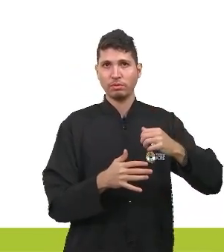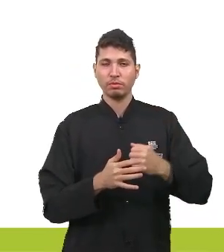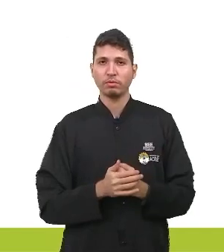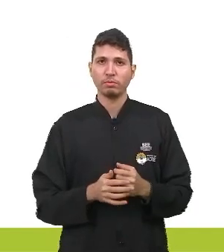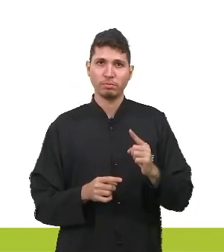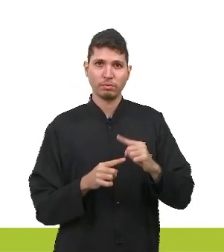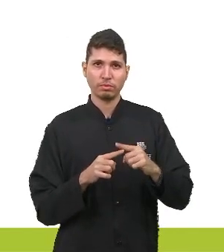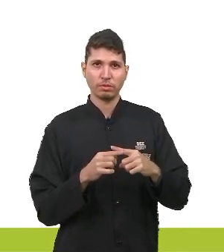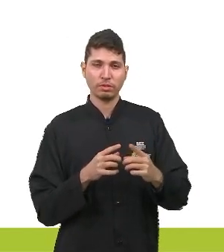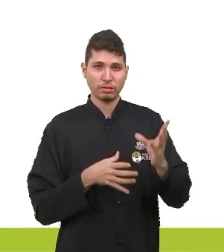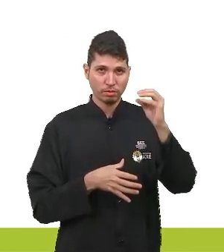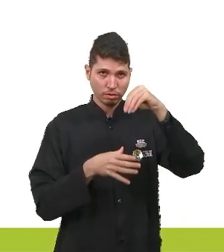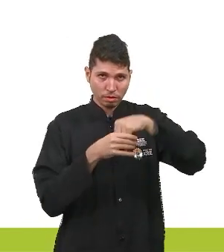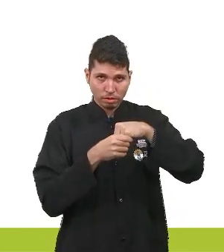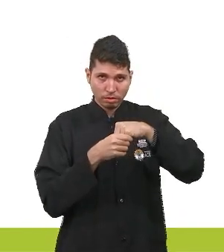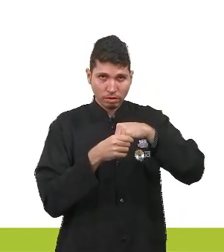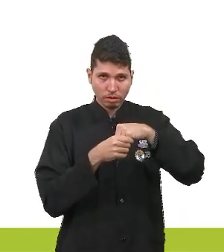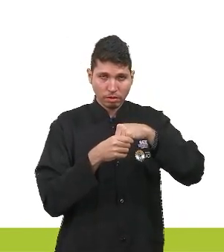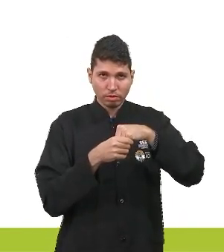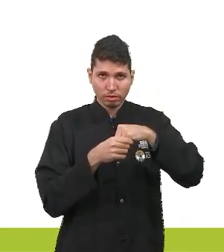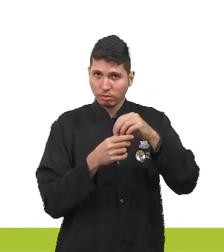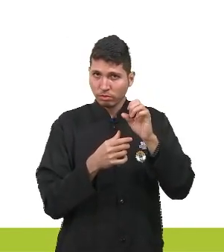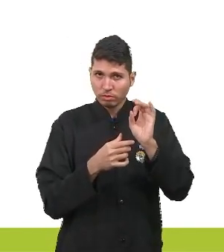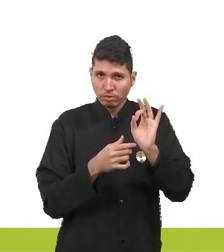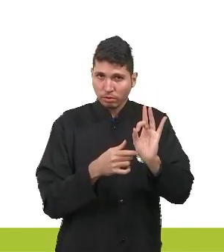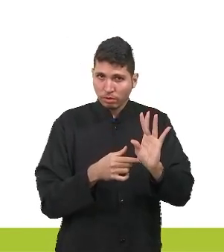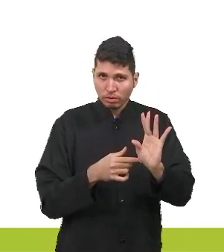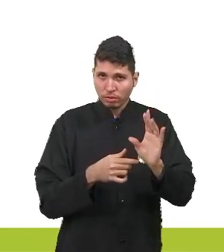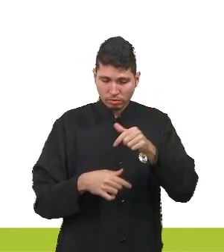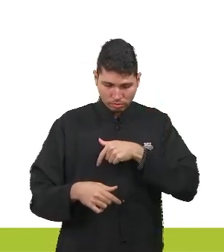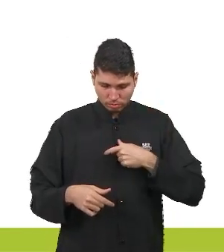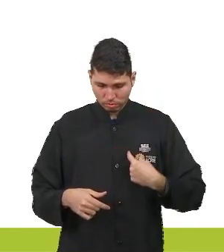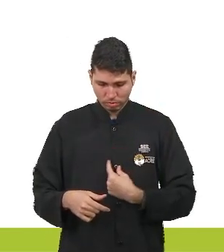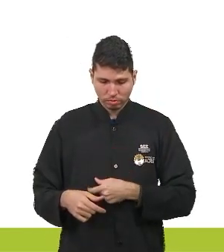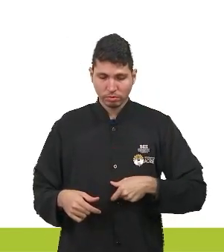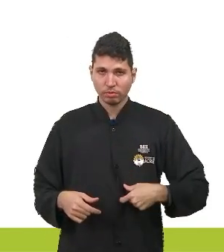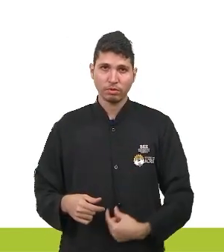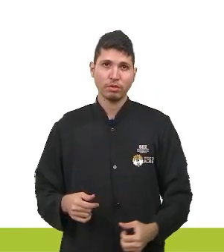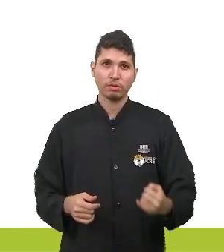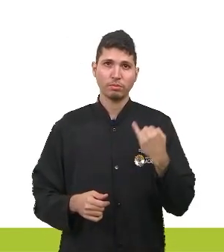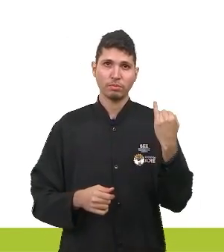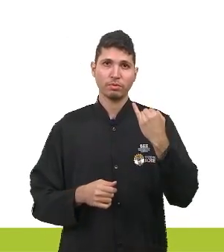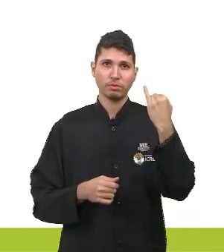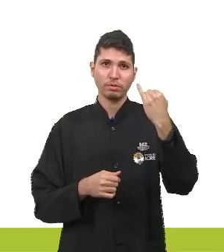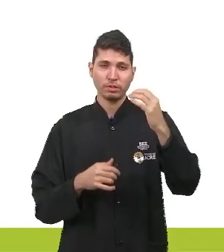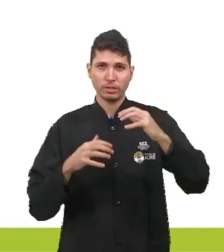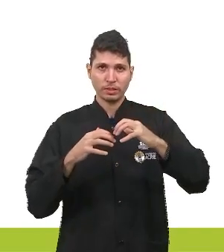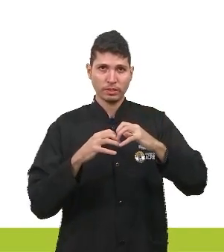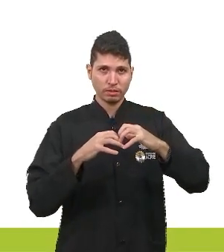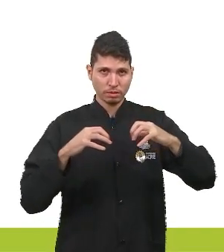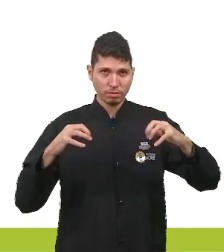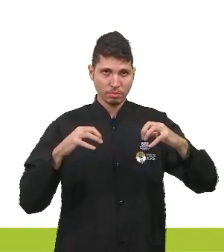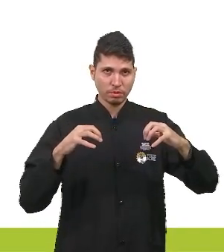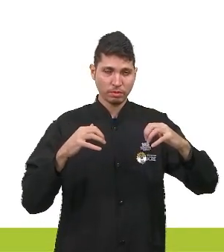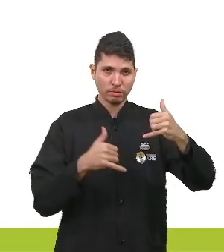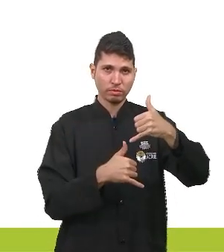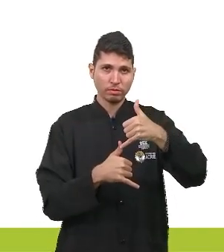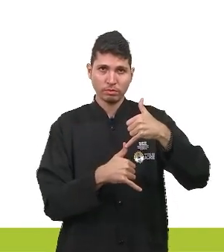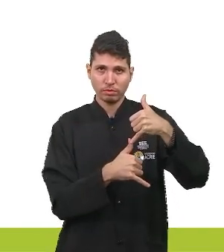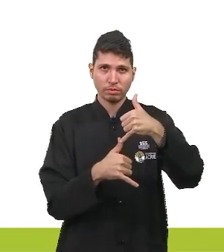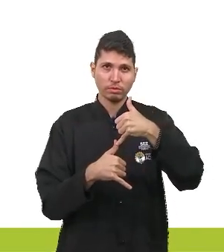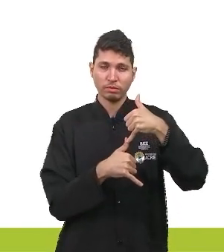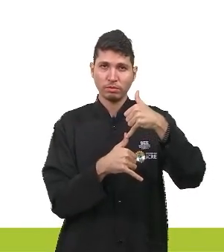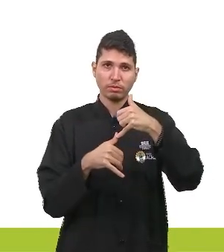no intestino. Ok? Então, é interessante que haja uma separação dessa gordura, desses lipídios, para que ele